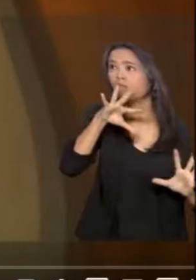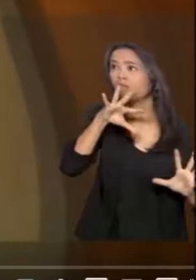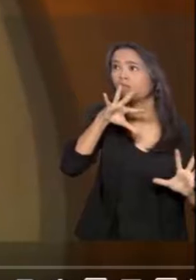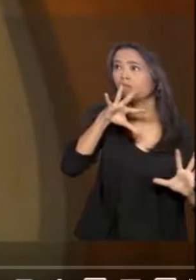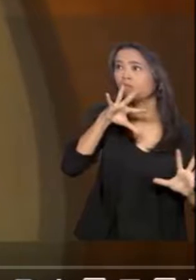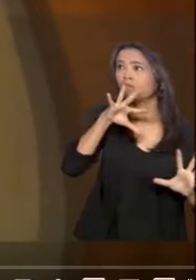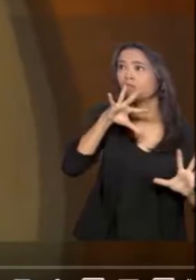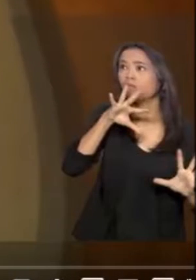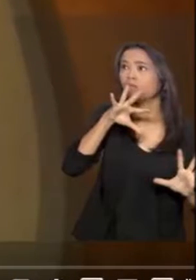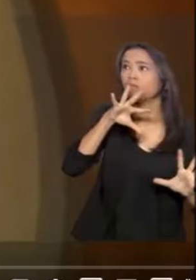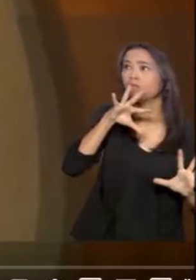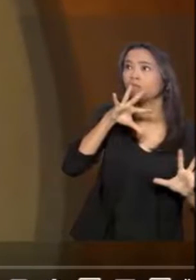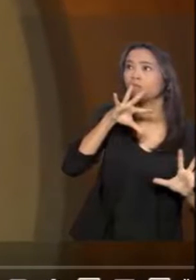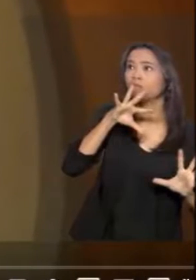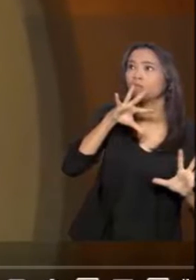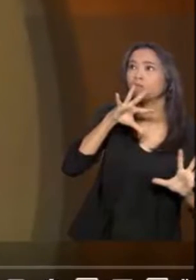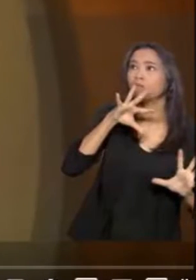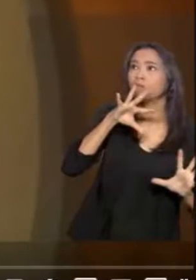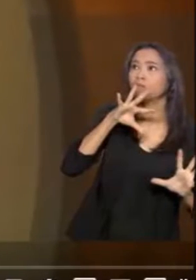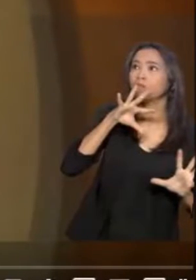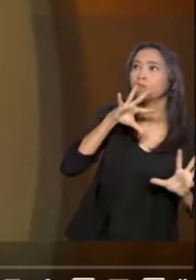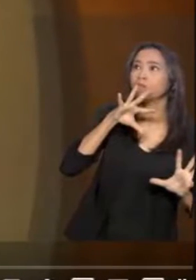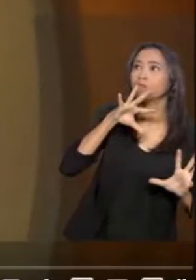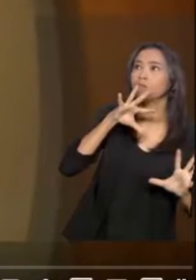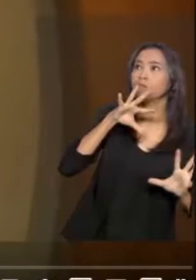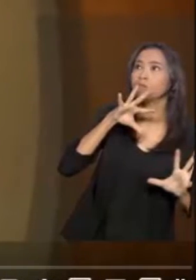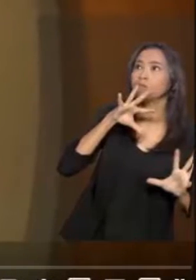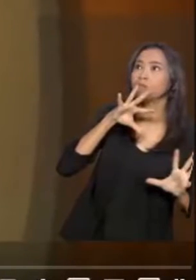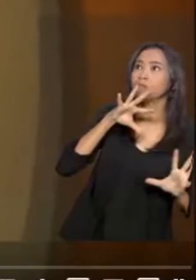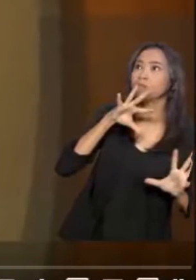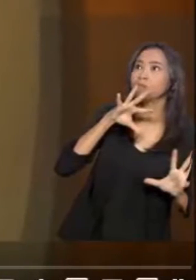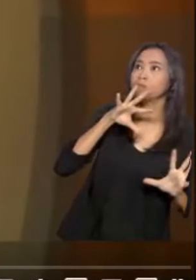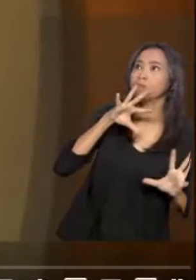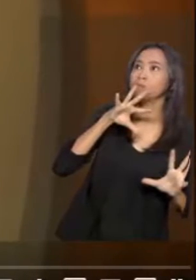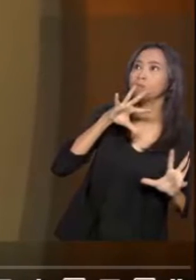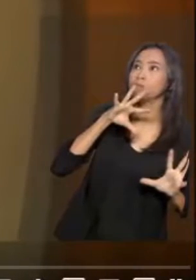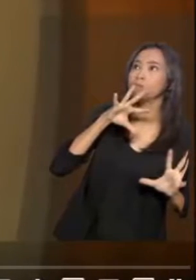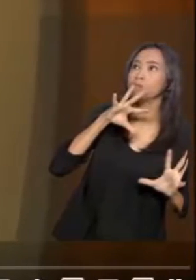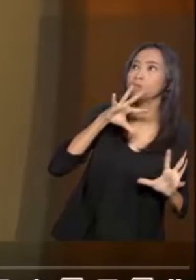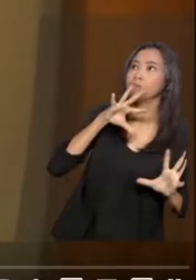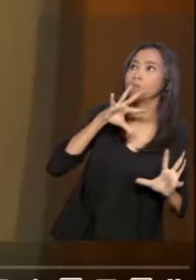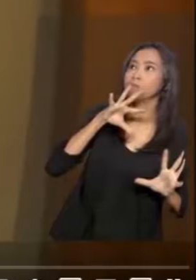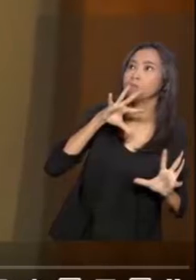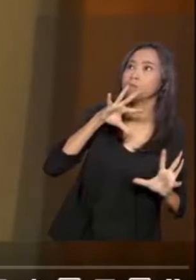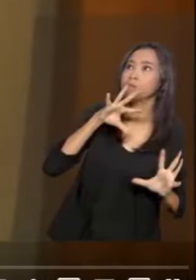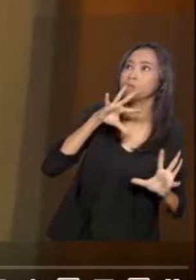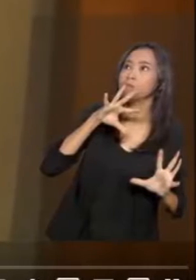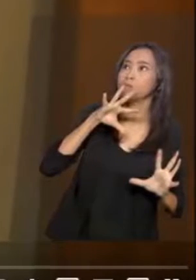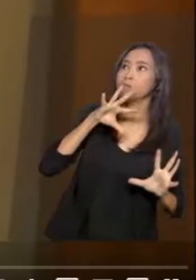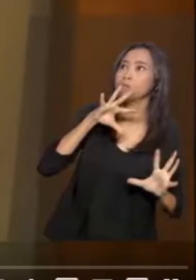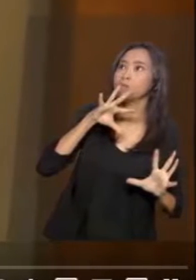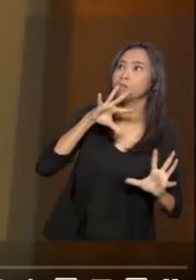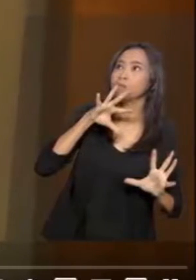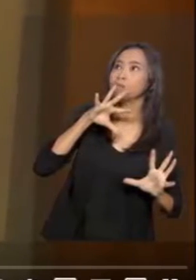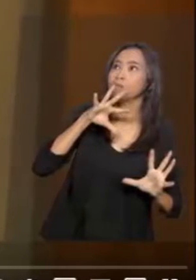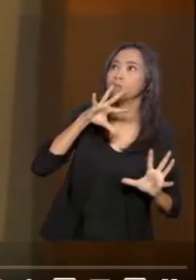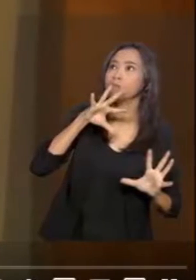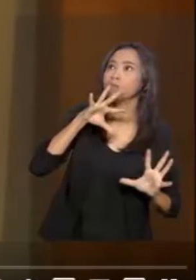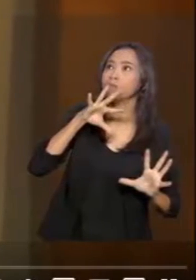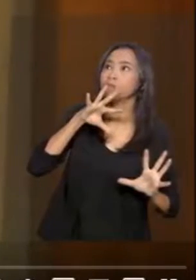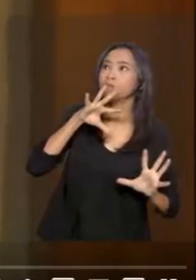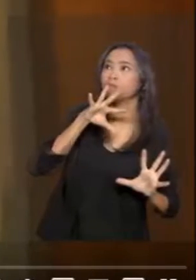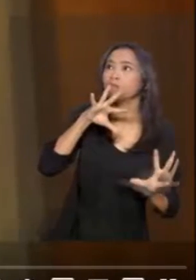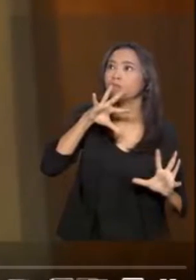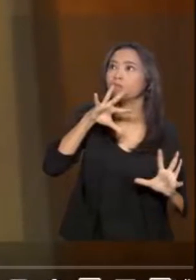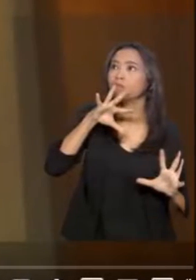não bastam operações de fiscalização, comando e controle. É preciso dar oportunidade a